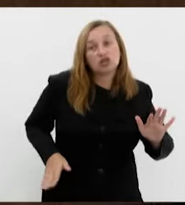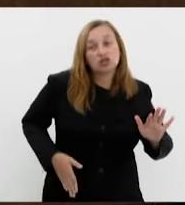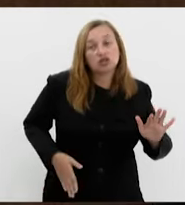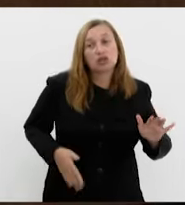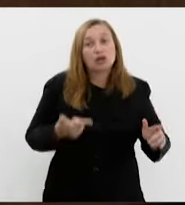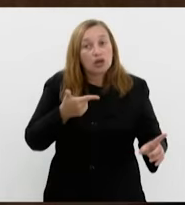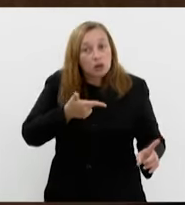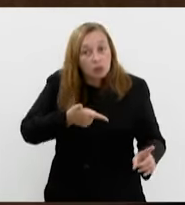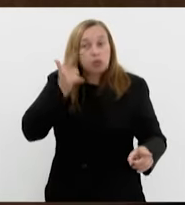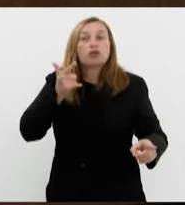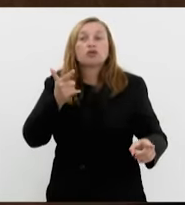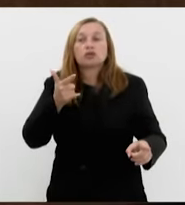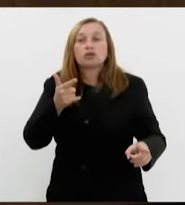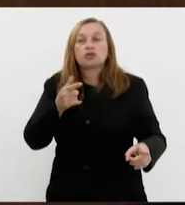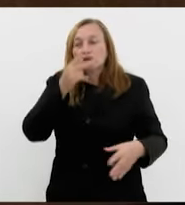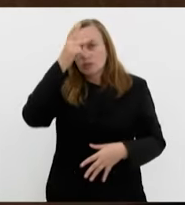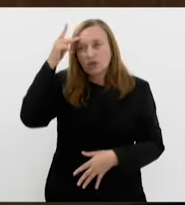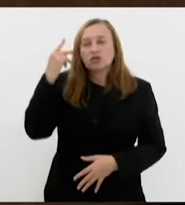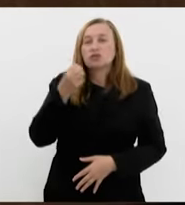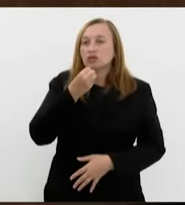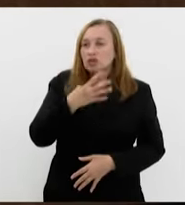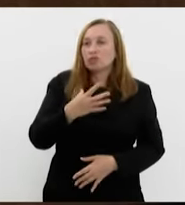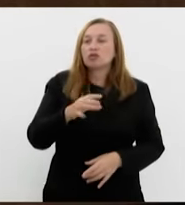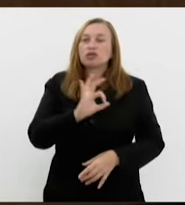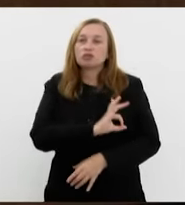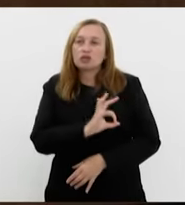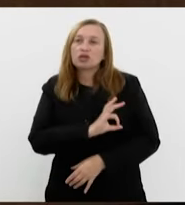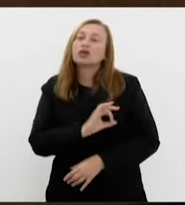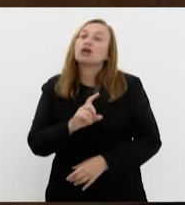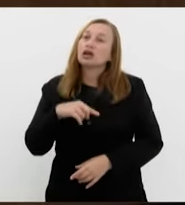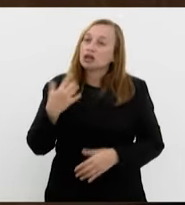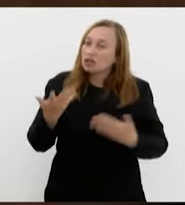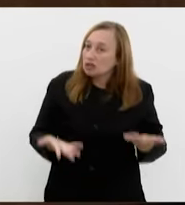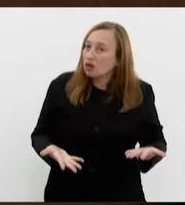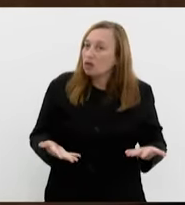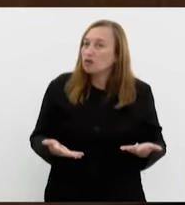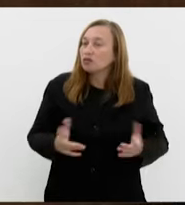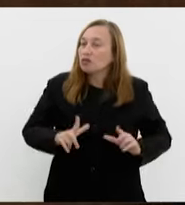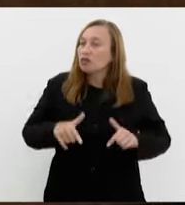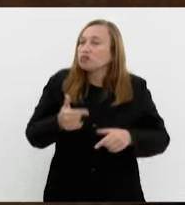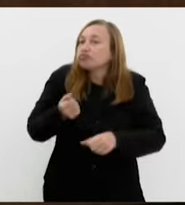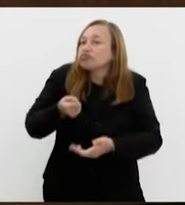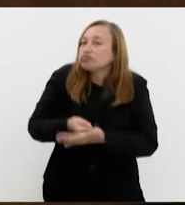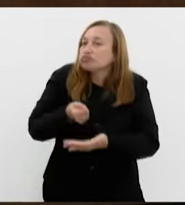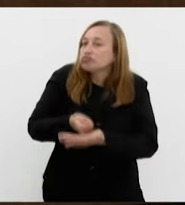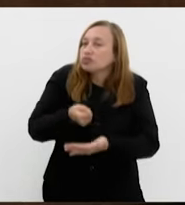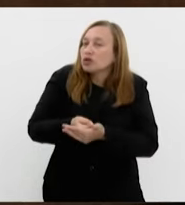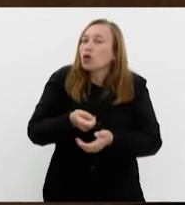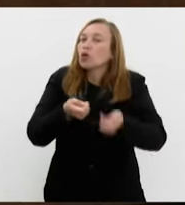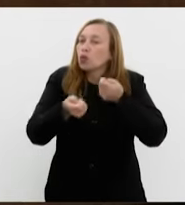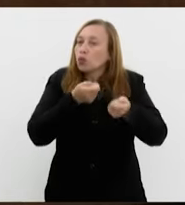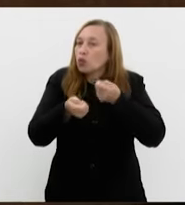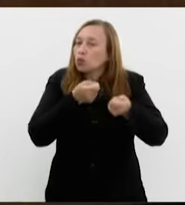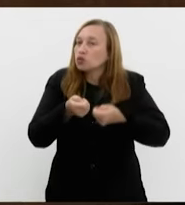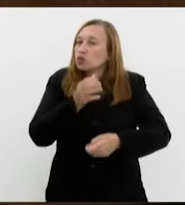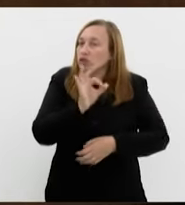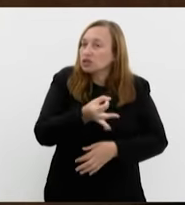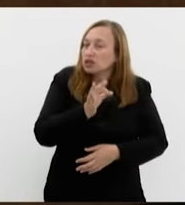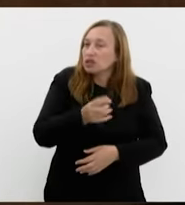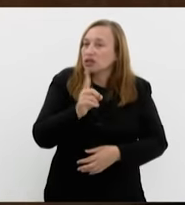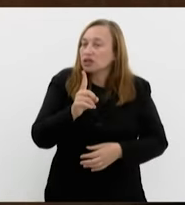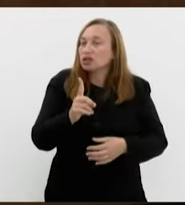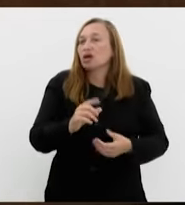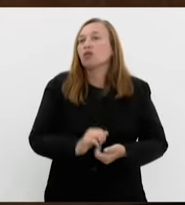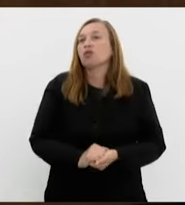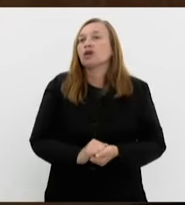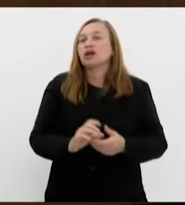atiram no cidadão comum e nos policiais. Então, vamos ser coerentes e exigir um controle efetivo e não a